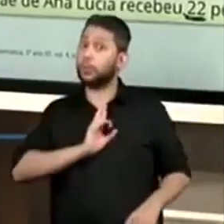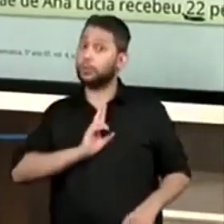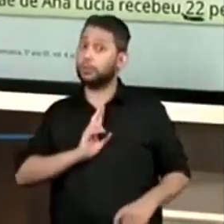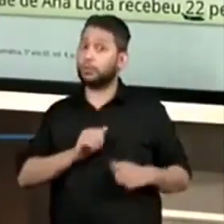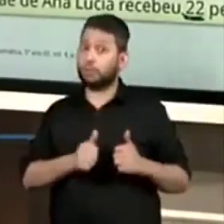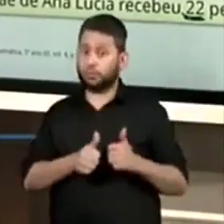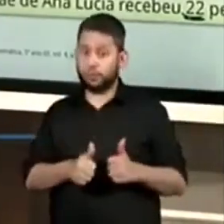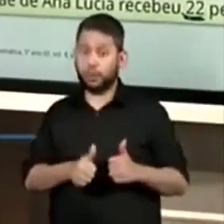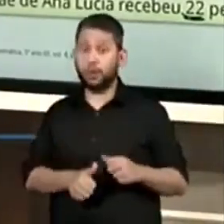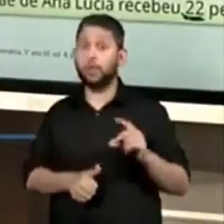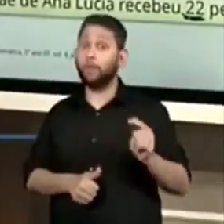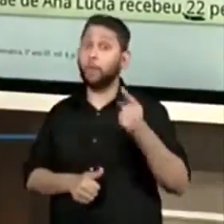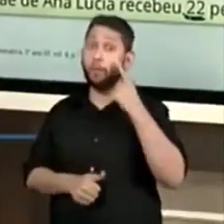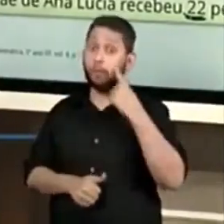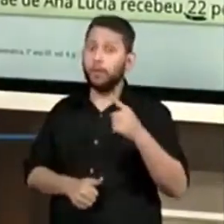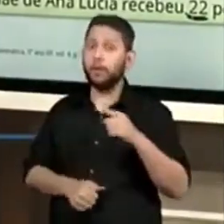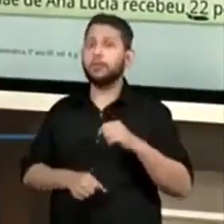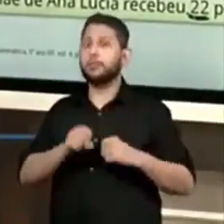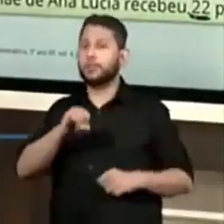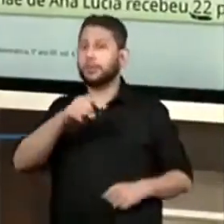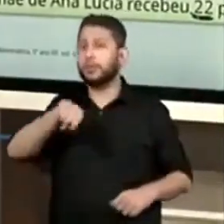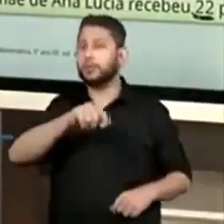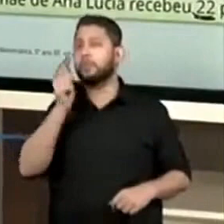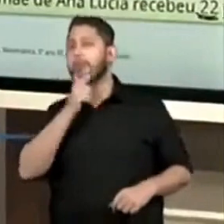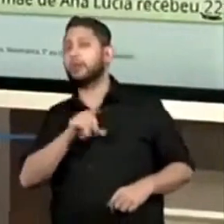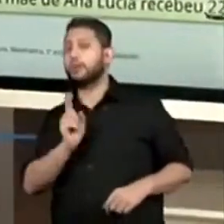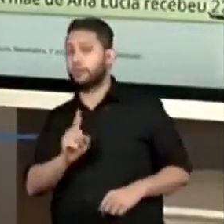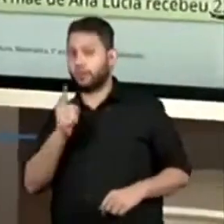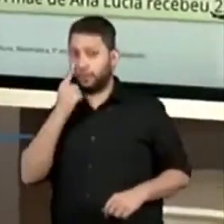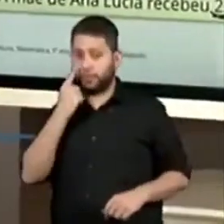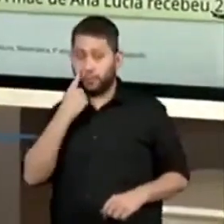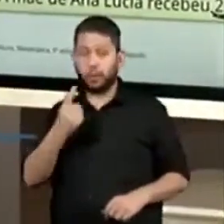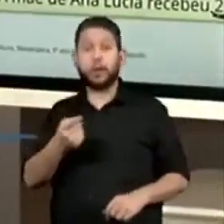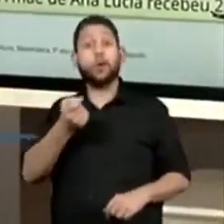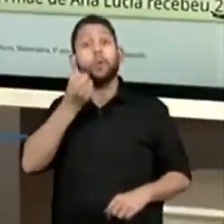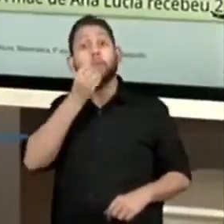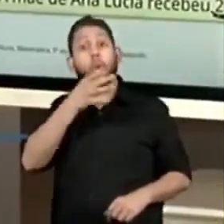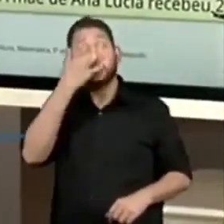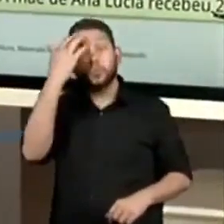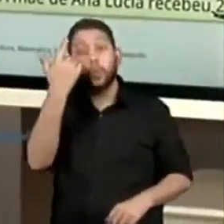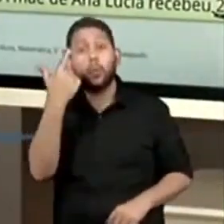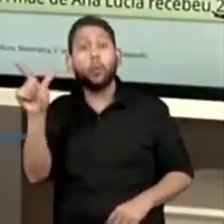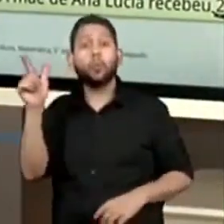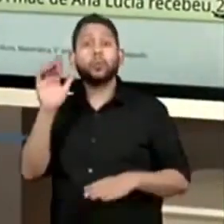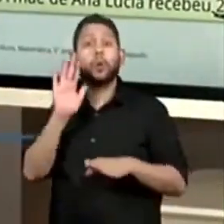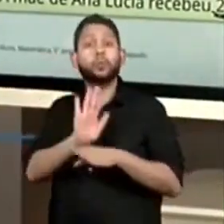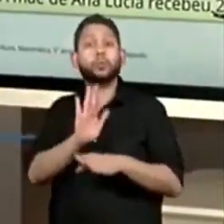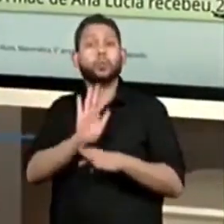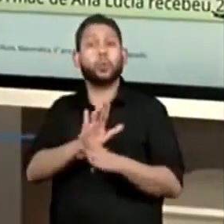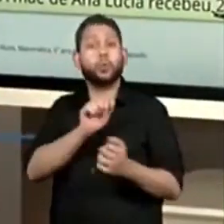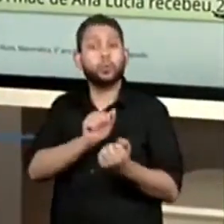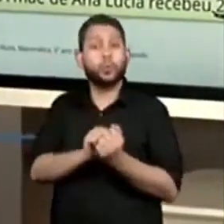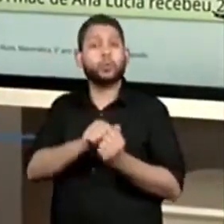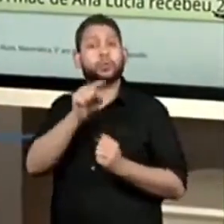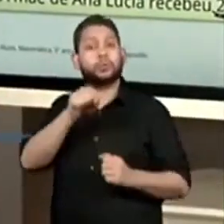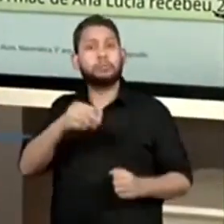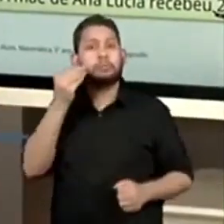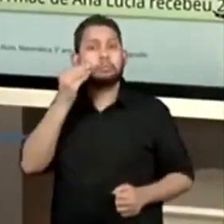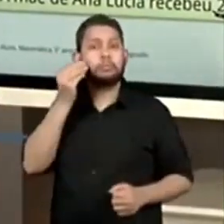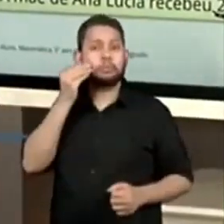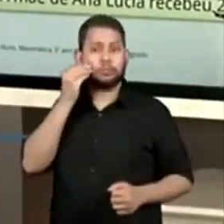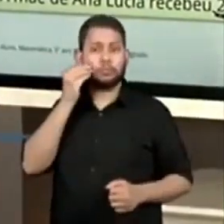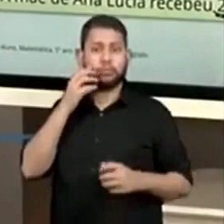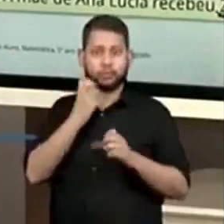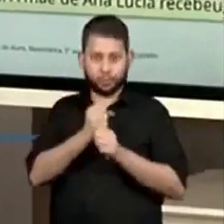Então vamos ver se vocês conseguem Ligar vocês fazerem um outras pessoas também para vocês testarem esse